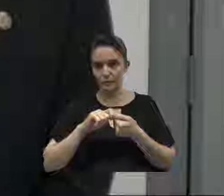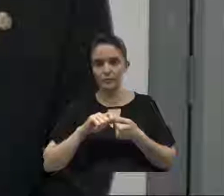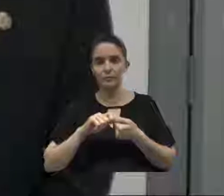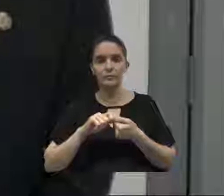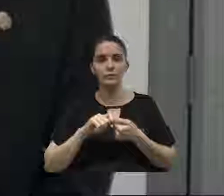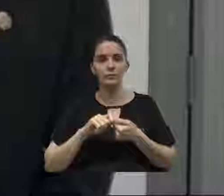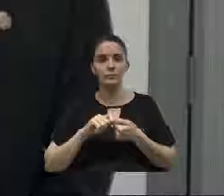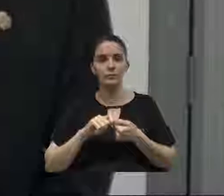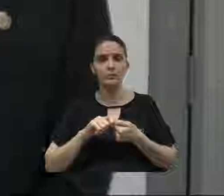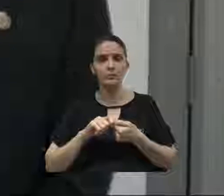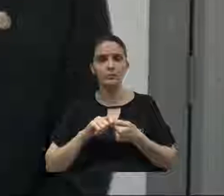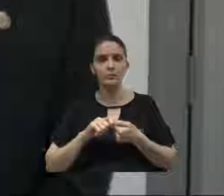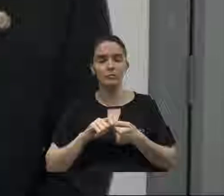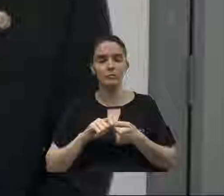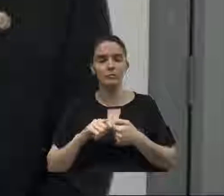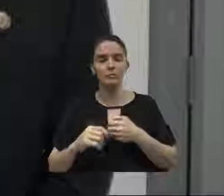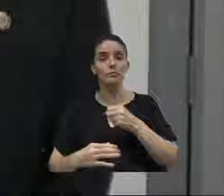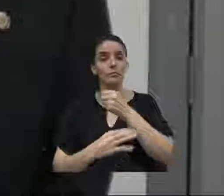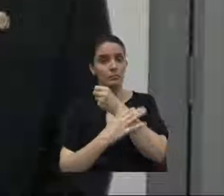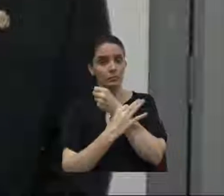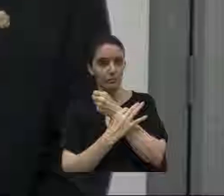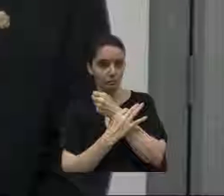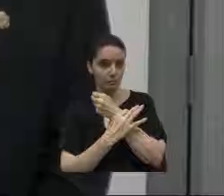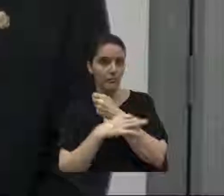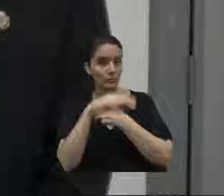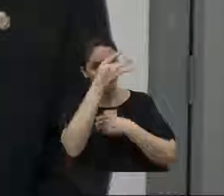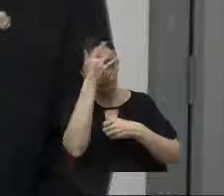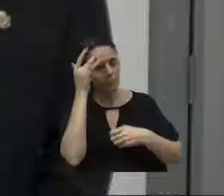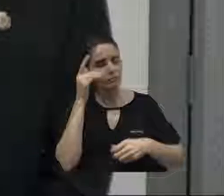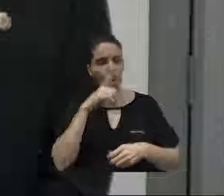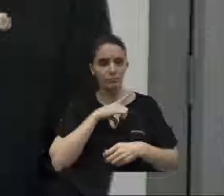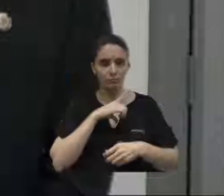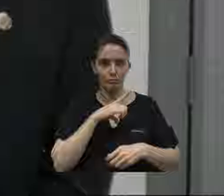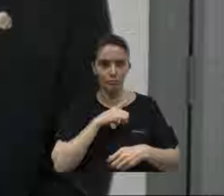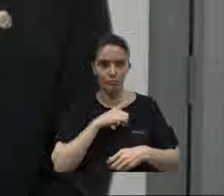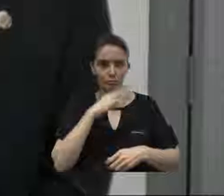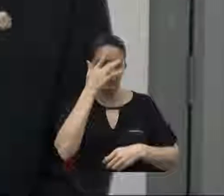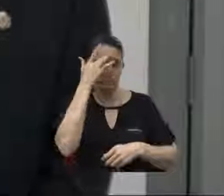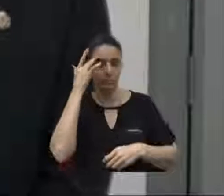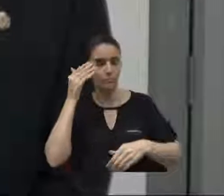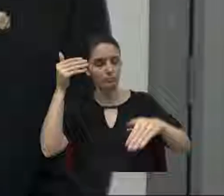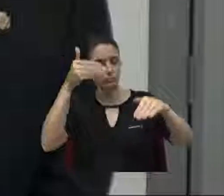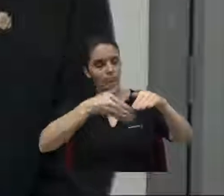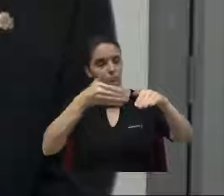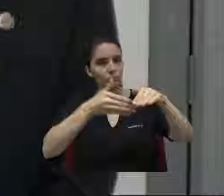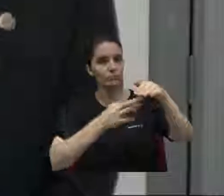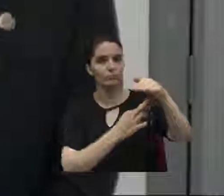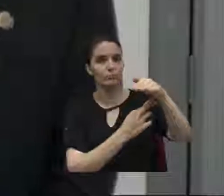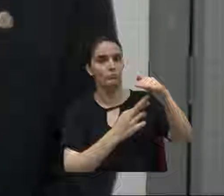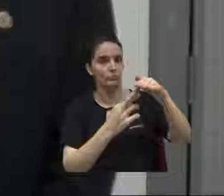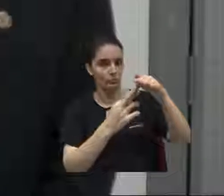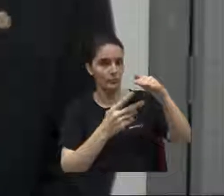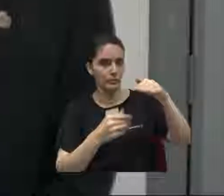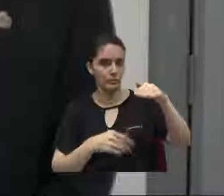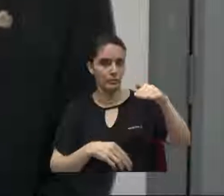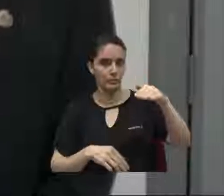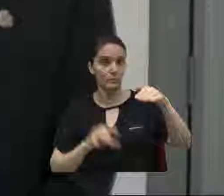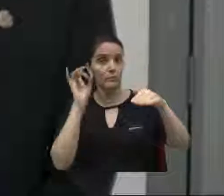para garantir a segurança dos cidadãos que utilizam a rodoviária, especialmente no período